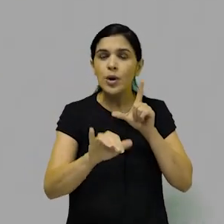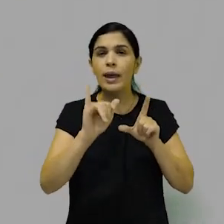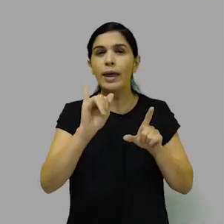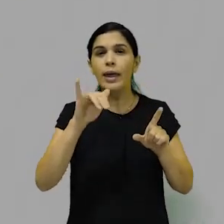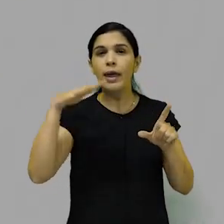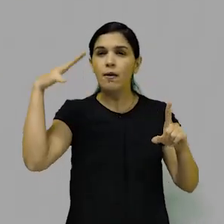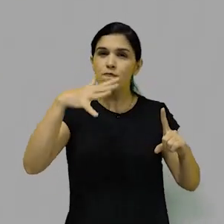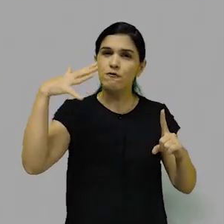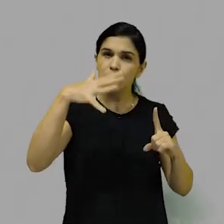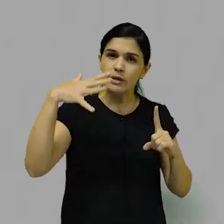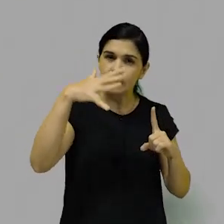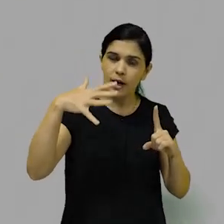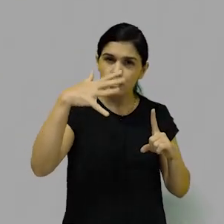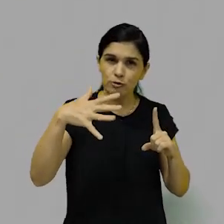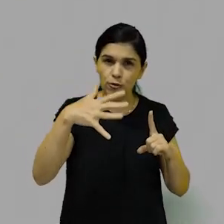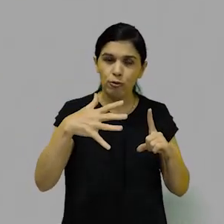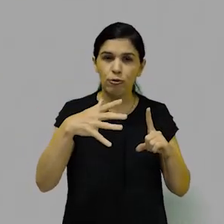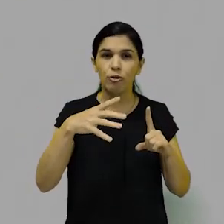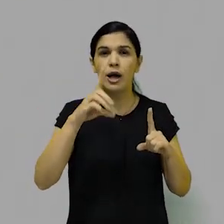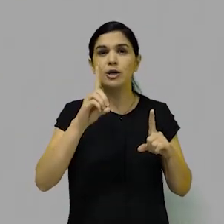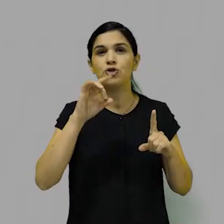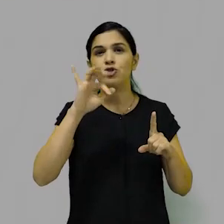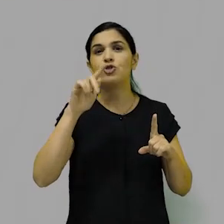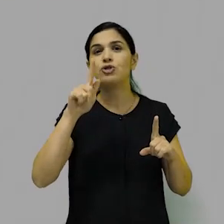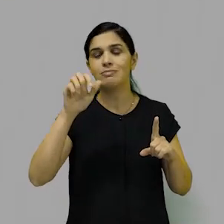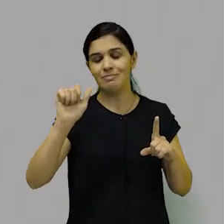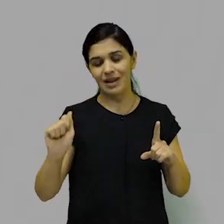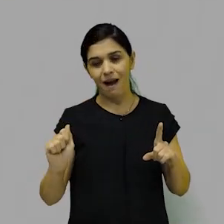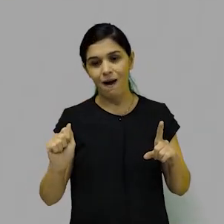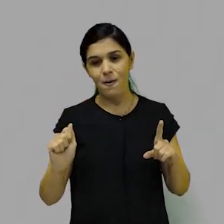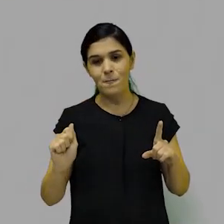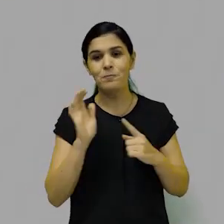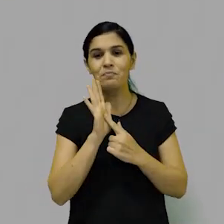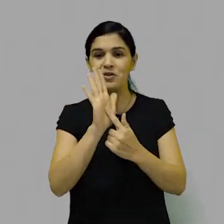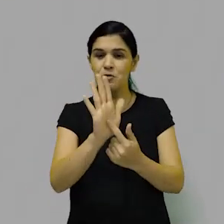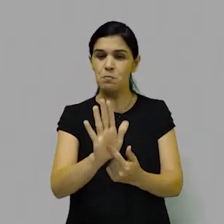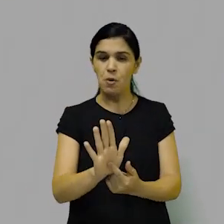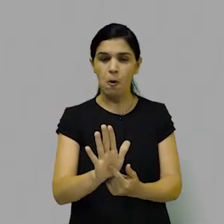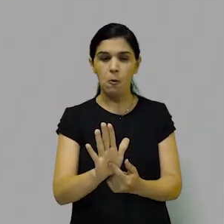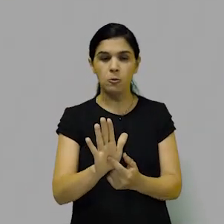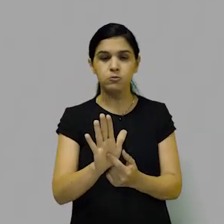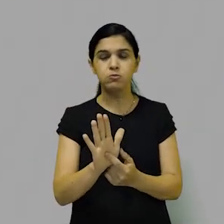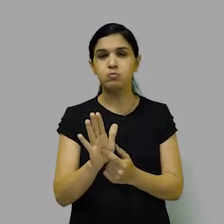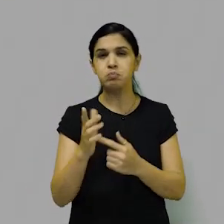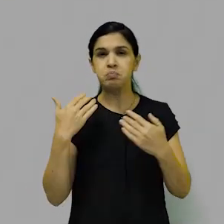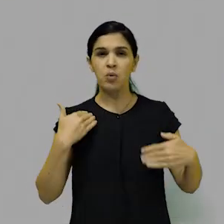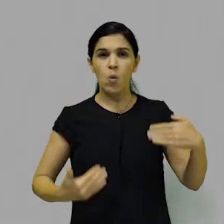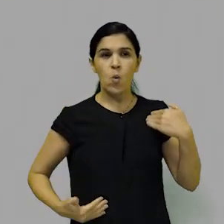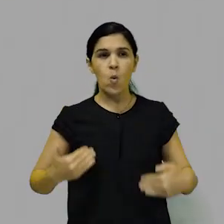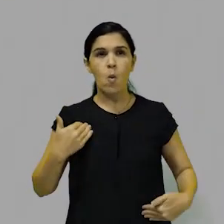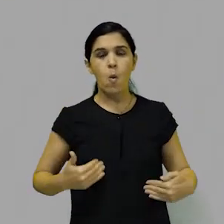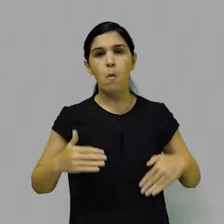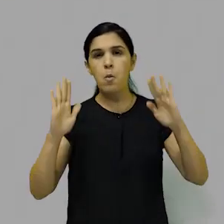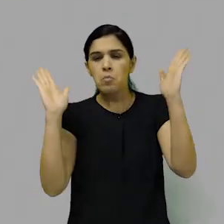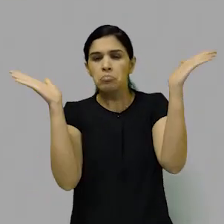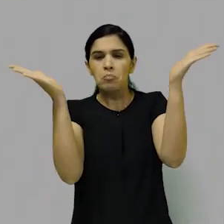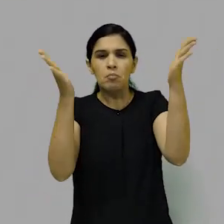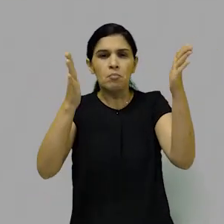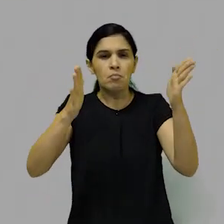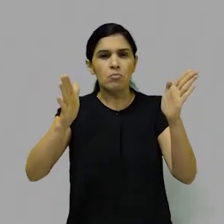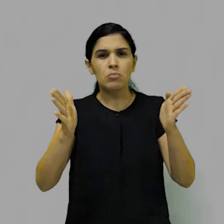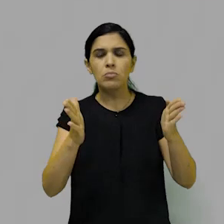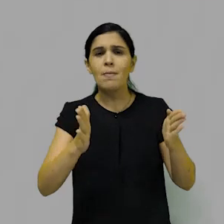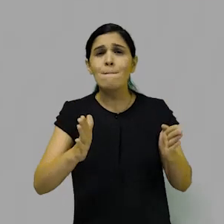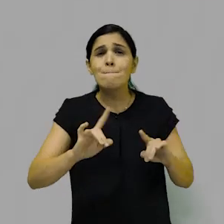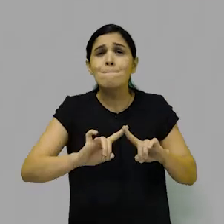E na grande maioria das vezes está mentindo para vocês. Está mostrando aquele corpo escultural, aquele corpo fitness, mas já passou por